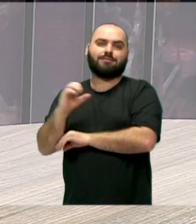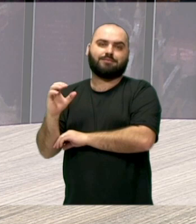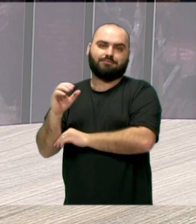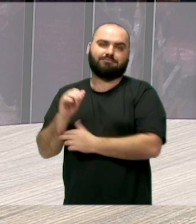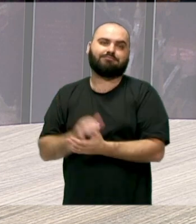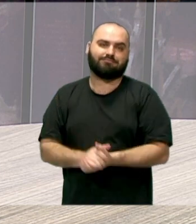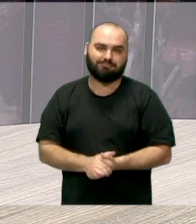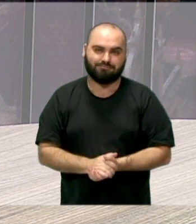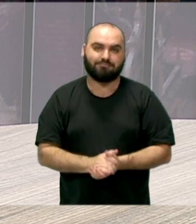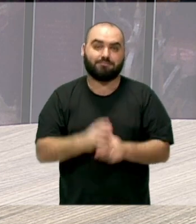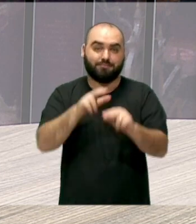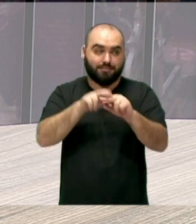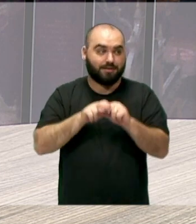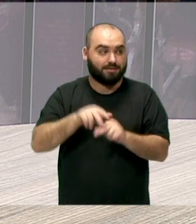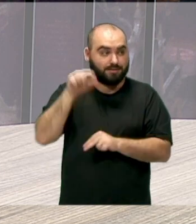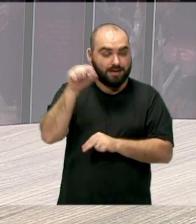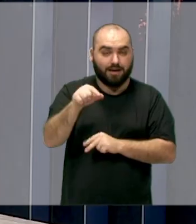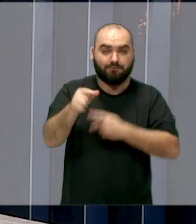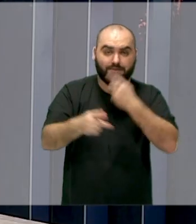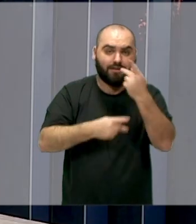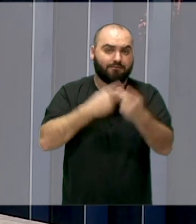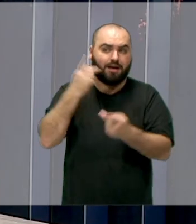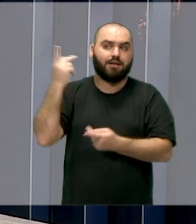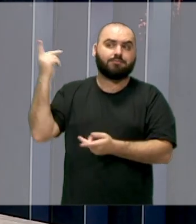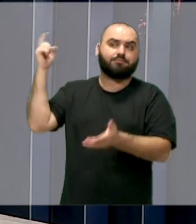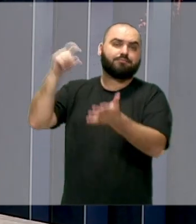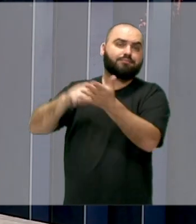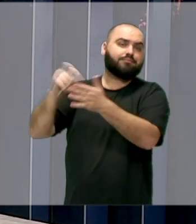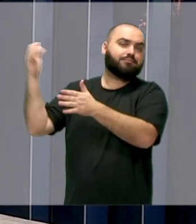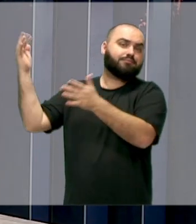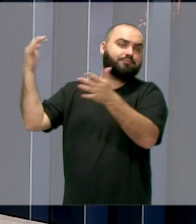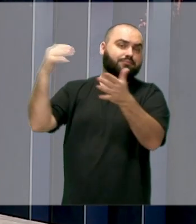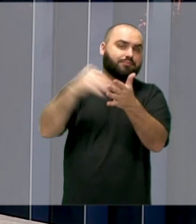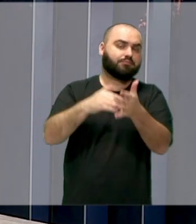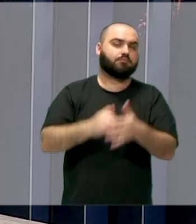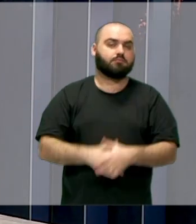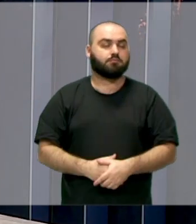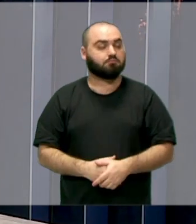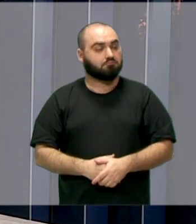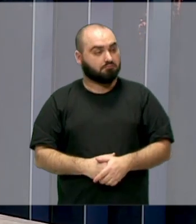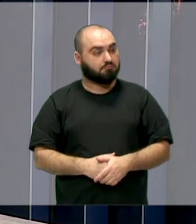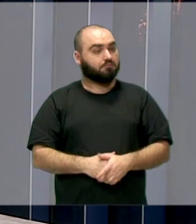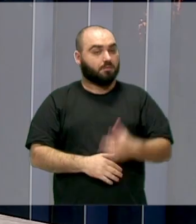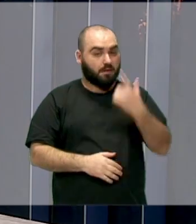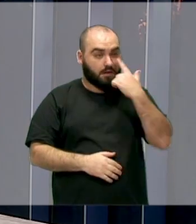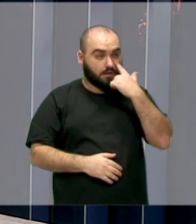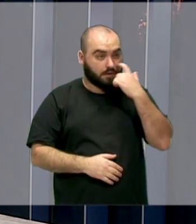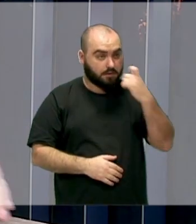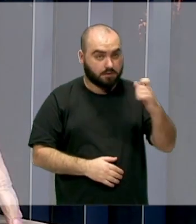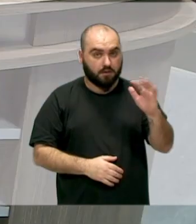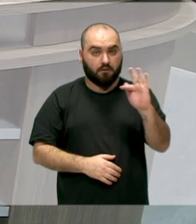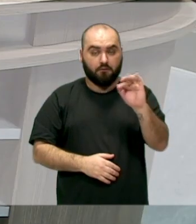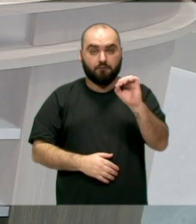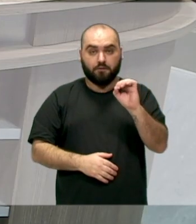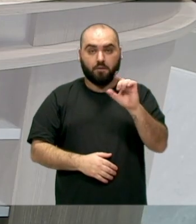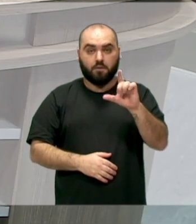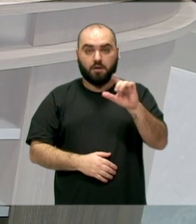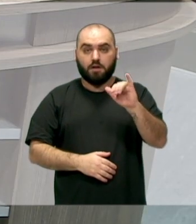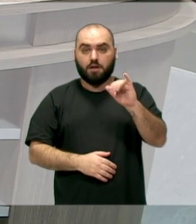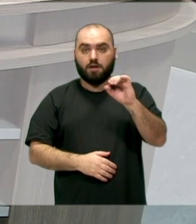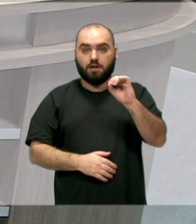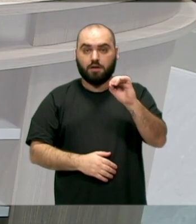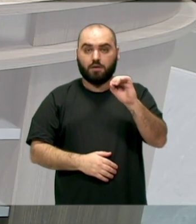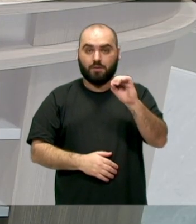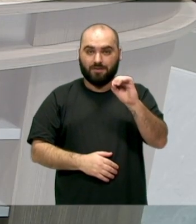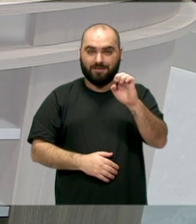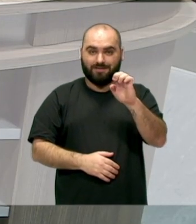ele fala um pouco dessa trajetória, né? E interessante a Folhões Jazz Band, quer dizer, você tem